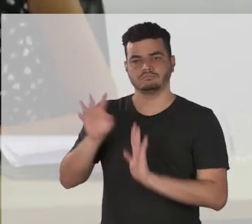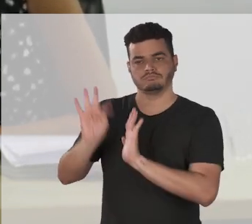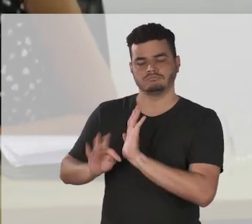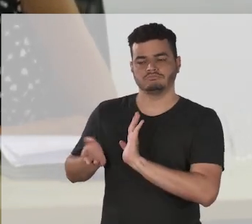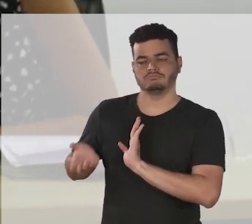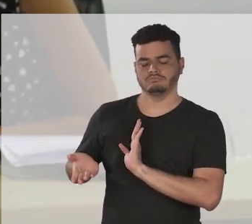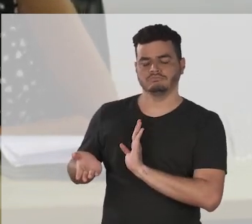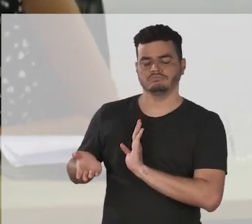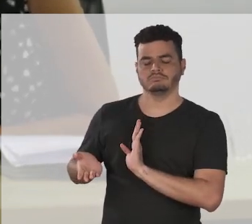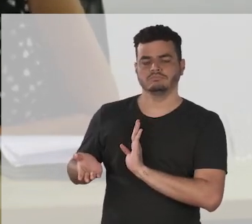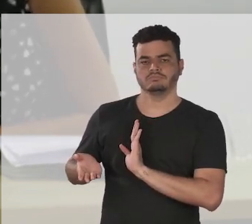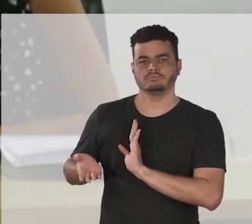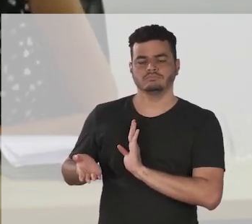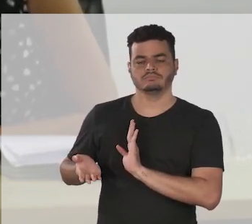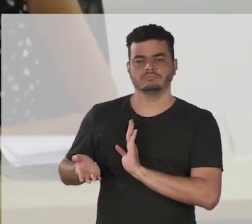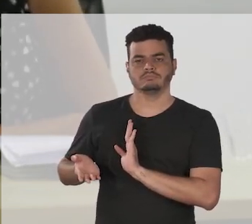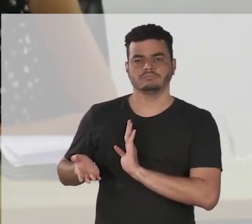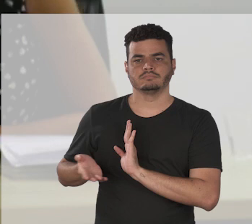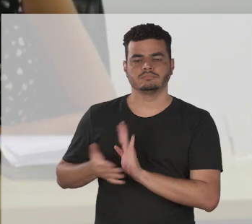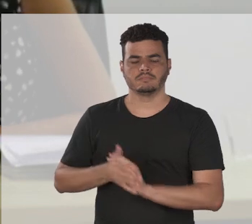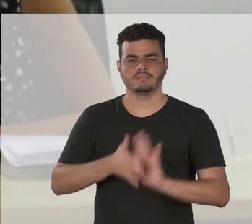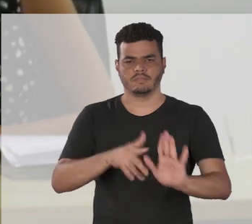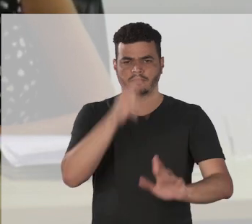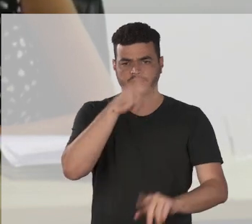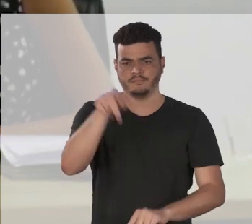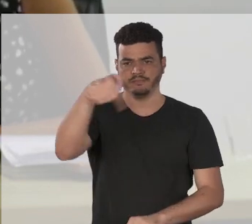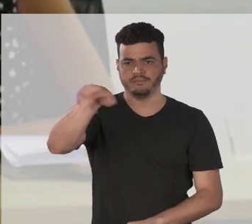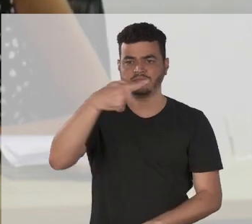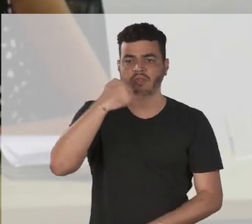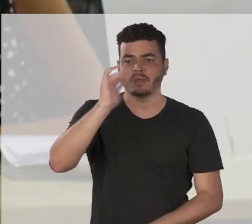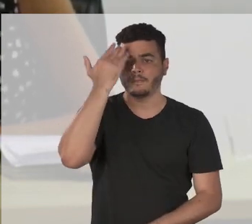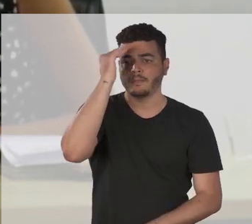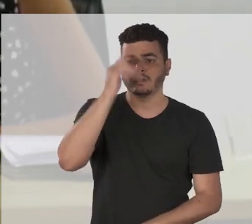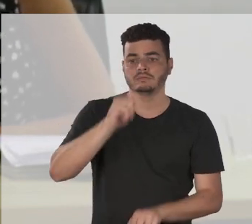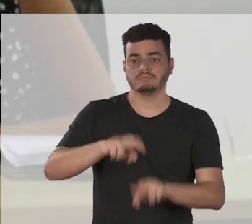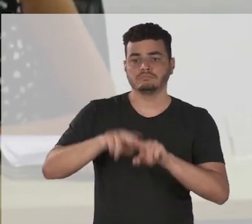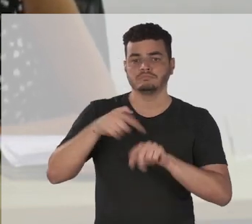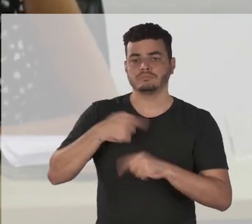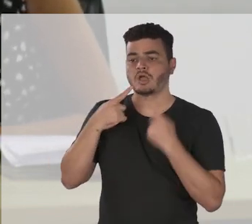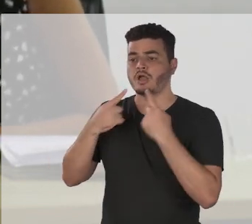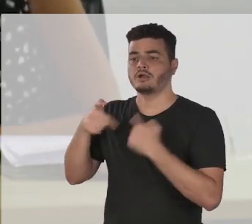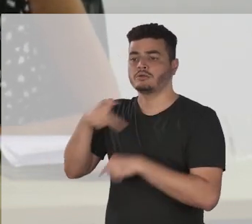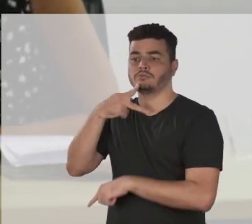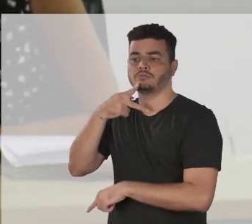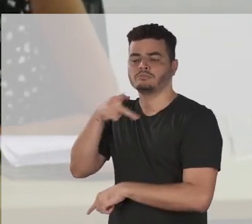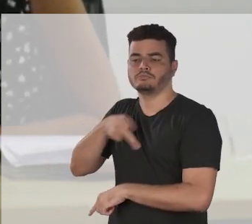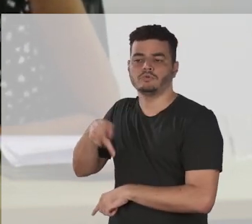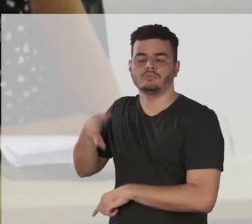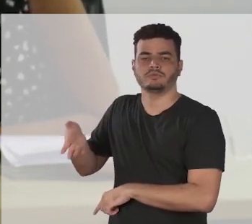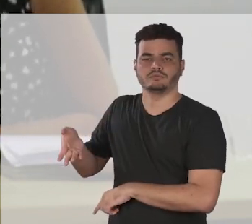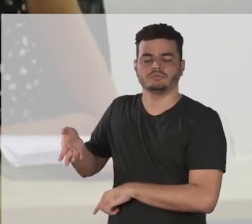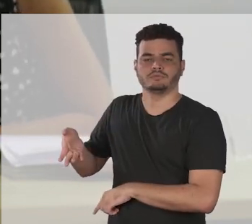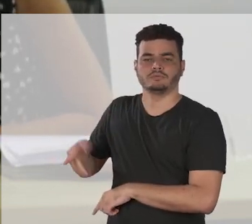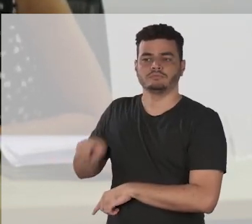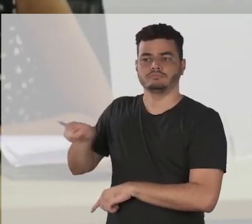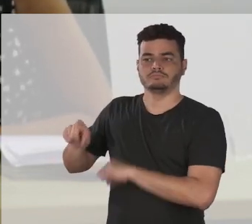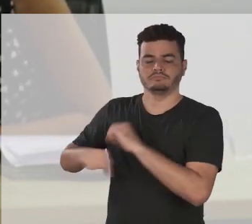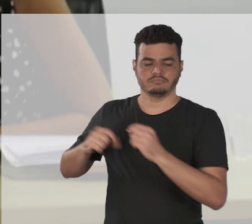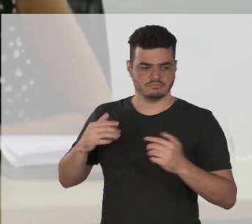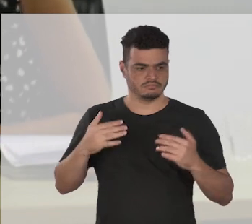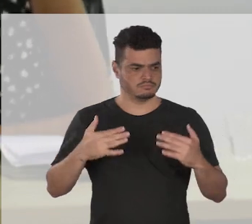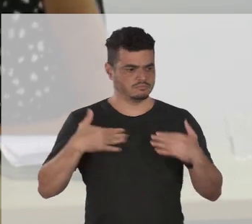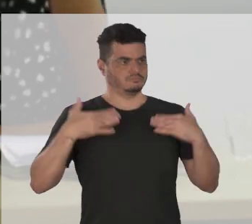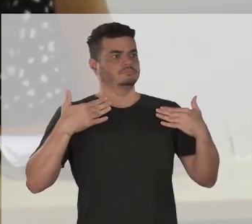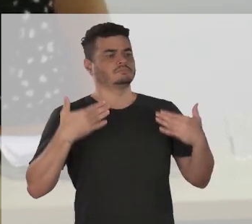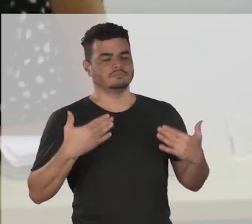ver curiosos, né, pela obra, então, de alguma maneira estavam incentivando a leitura, né, e o que mais se quer é que o professor se